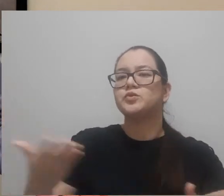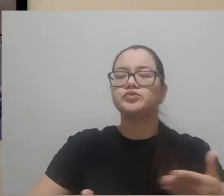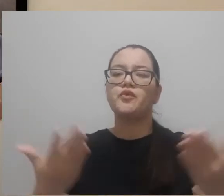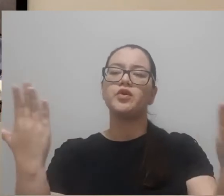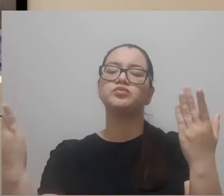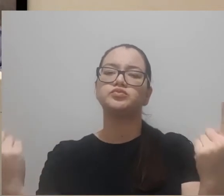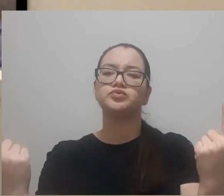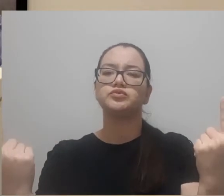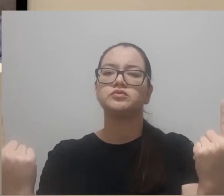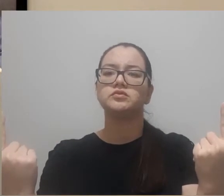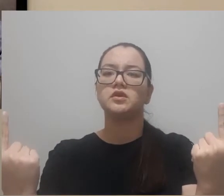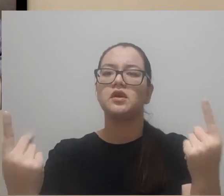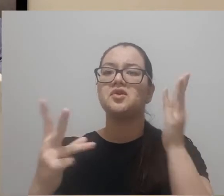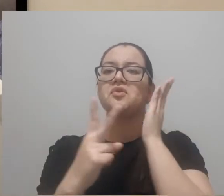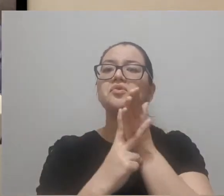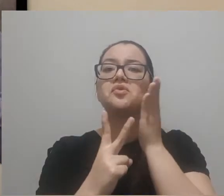Ou nós